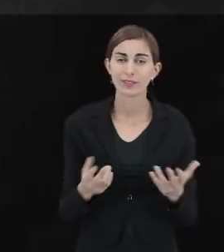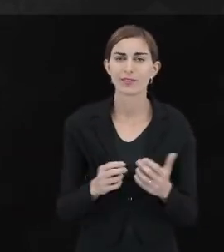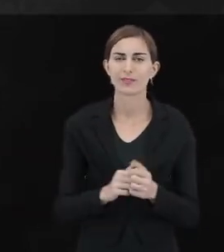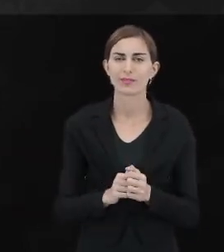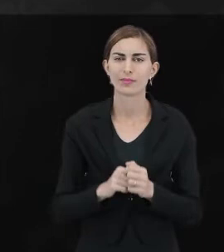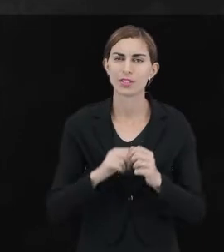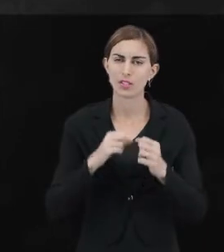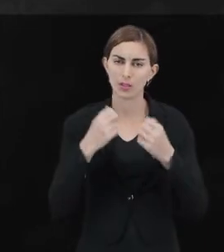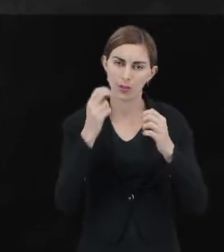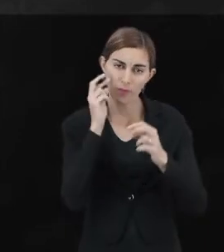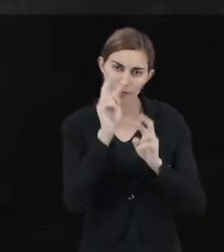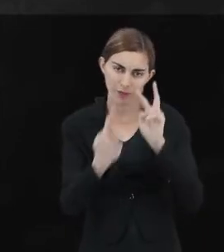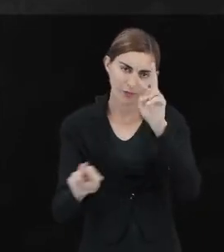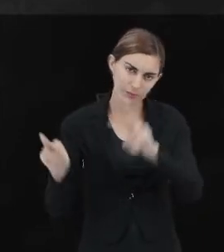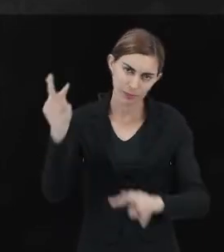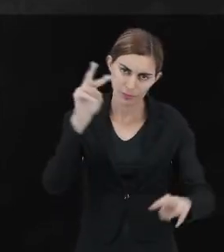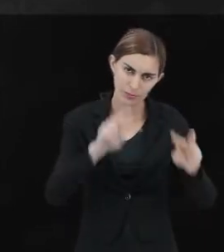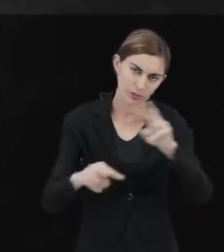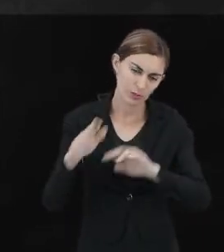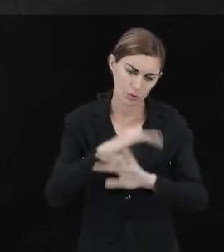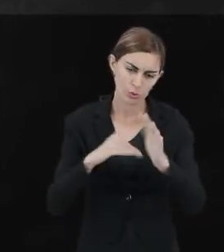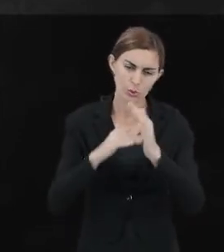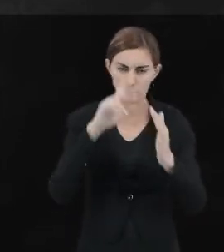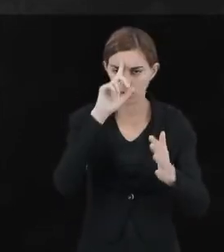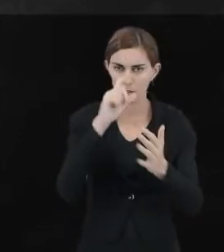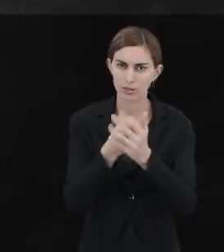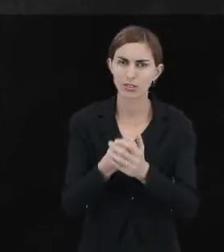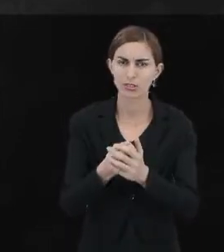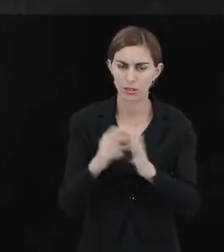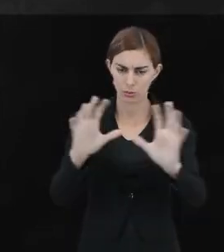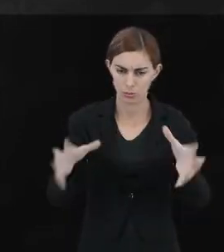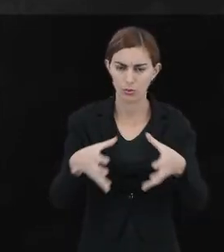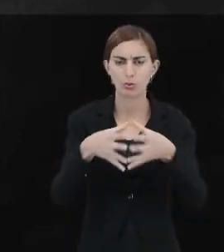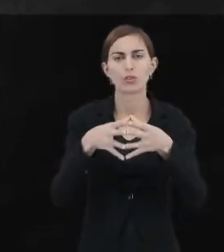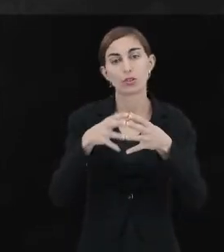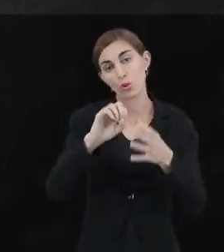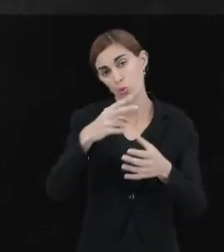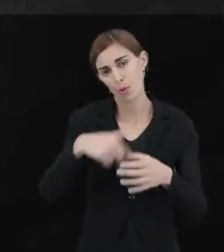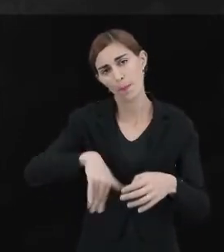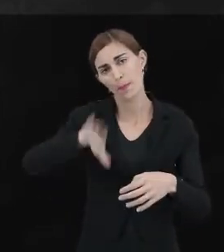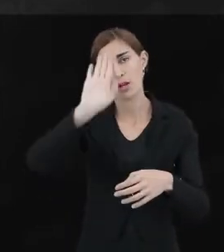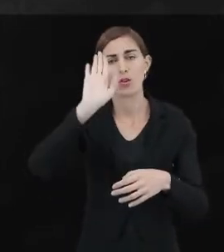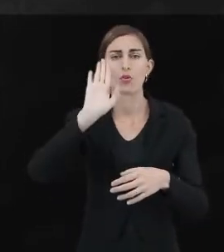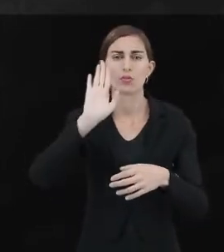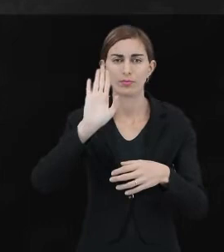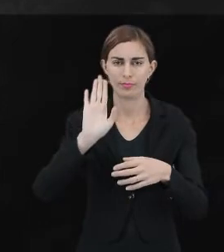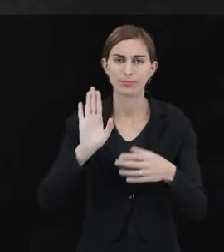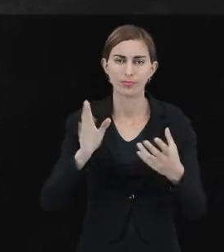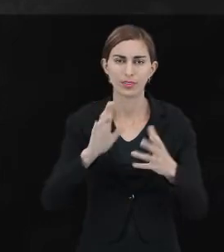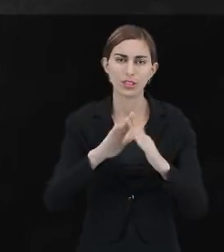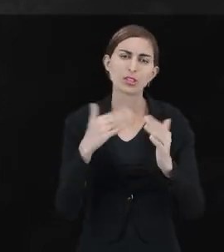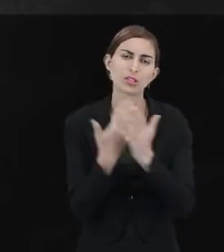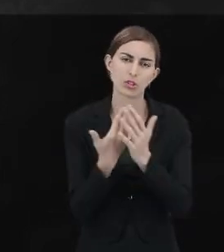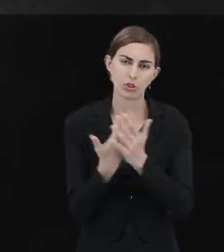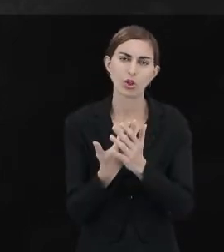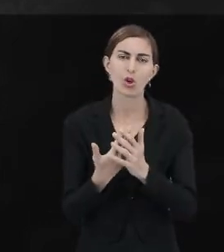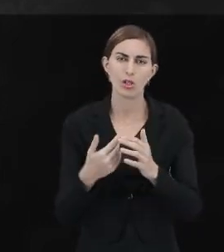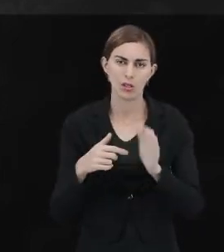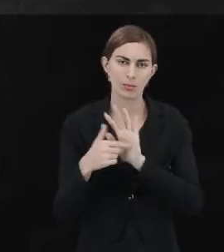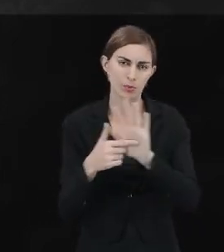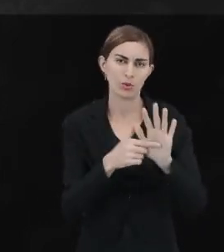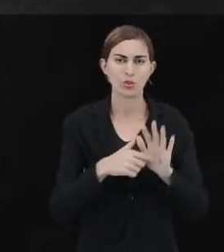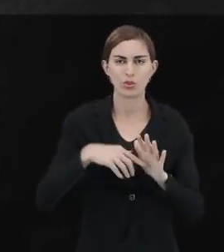de forma que sejam observadas todas as decisões coletivas ou a maior parte delas. Assim, a escola